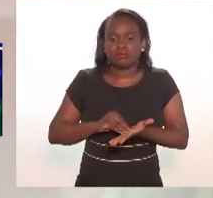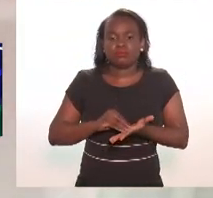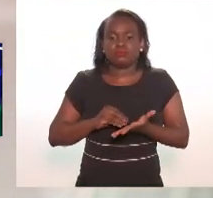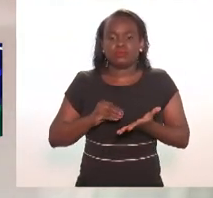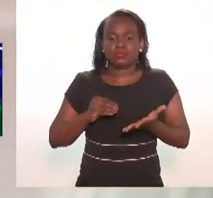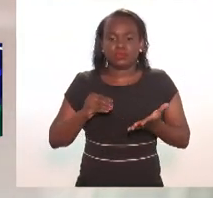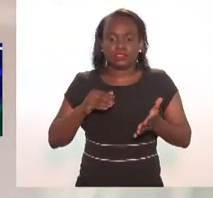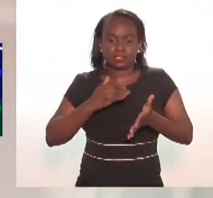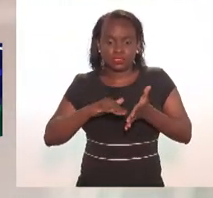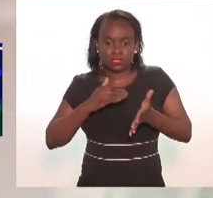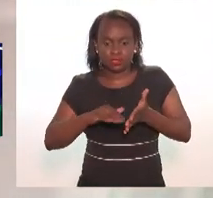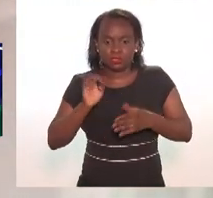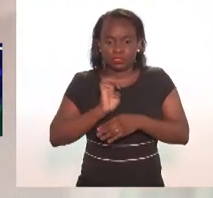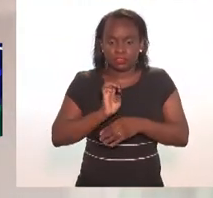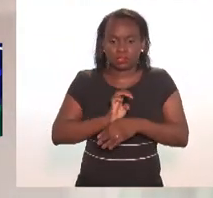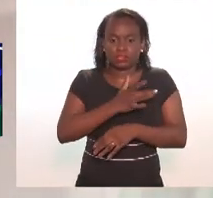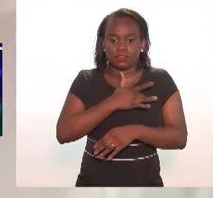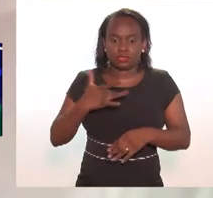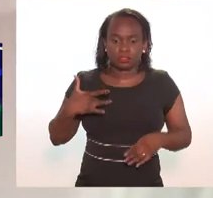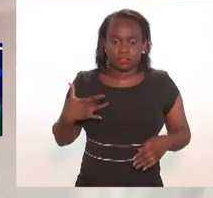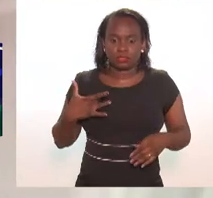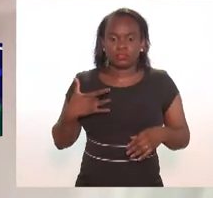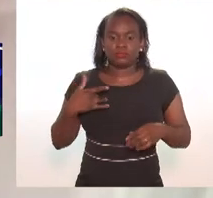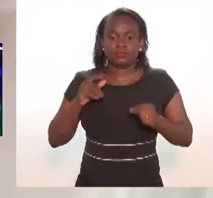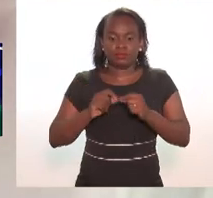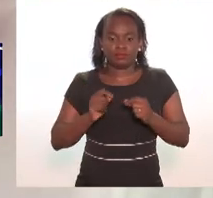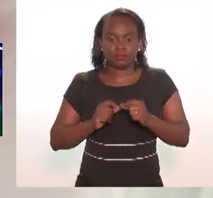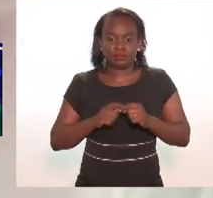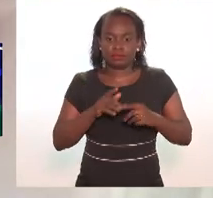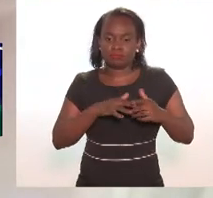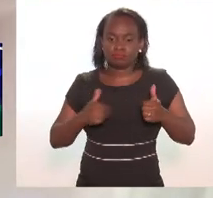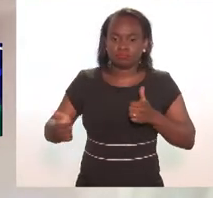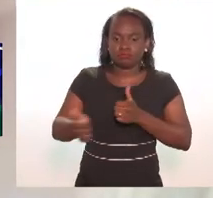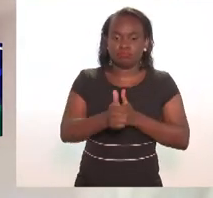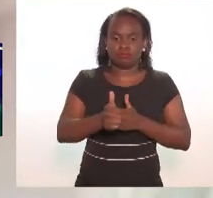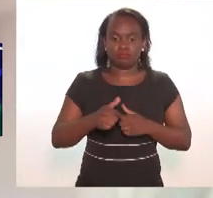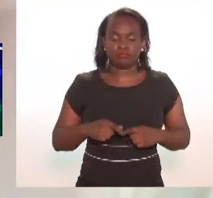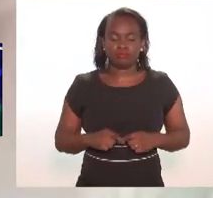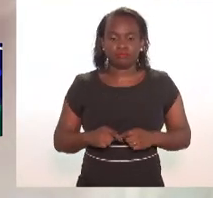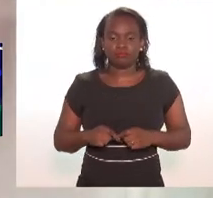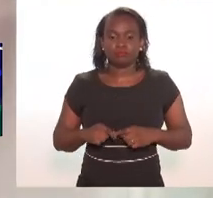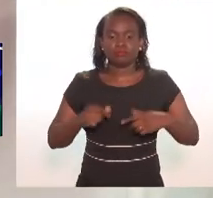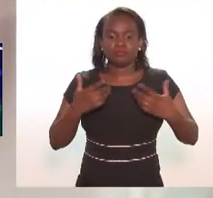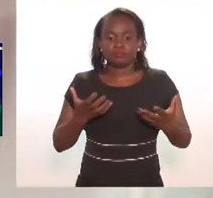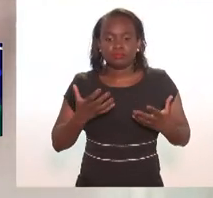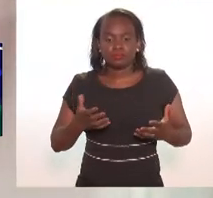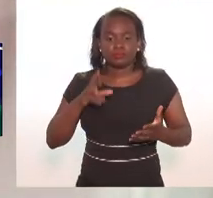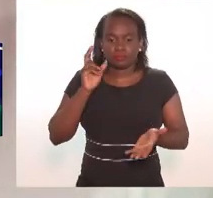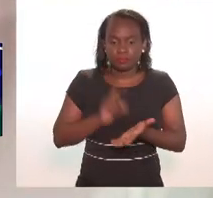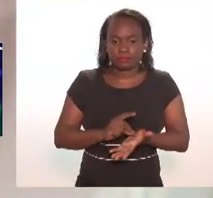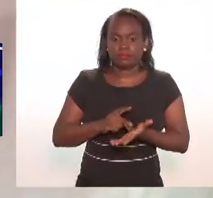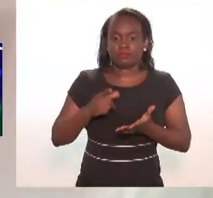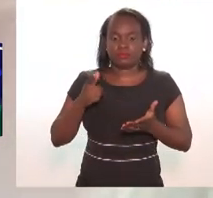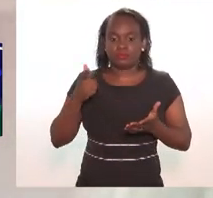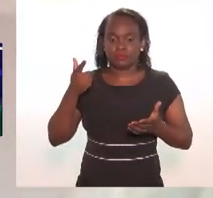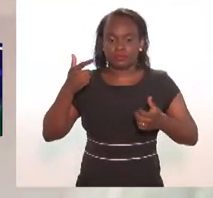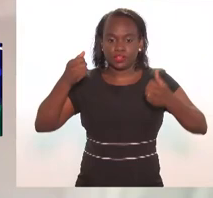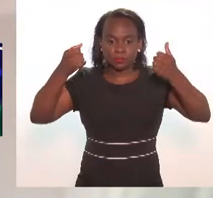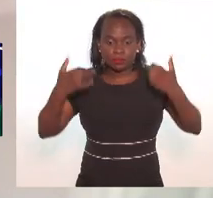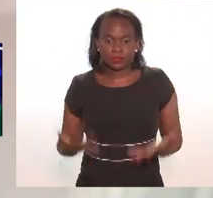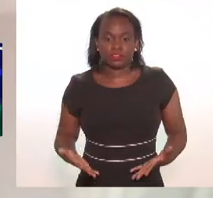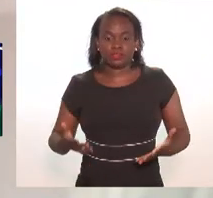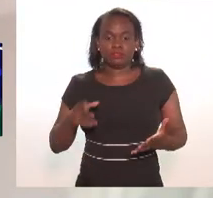Secretaria de Estado de Saúde exercer o seu protagonismo, né? Querer realmente se impor